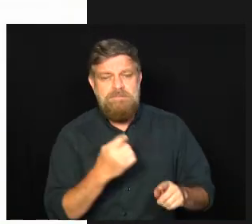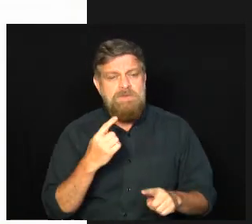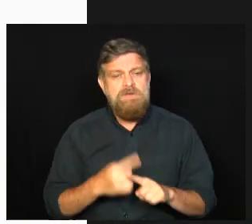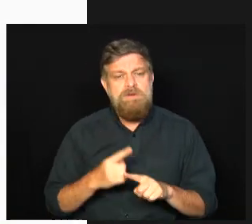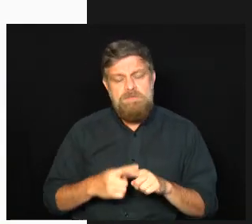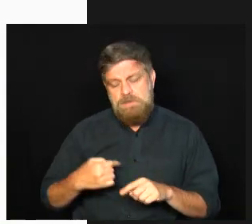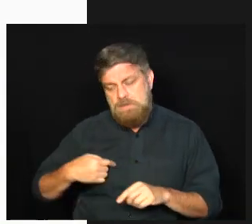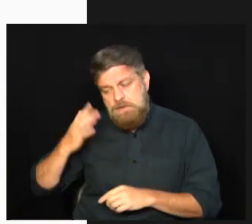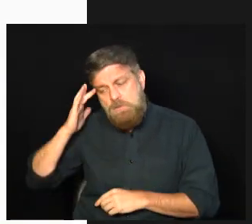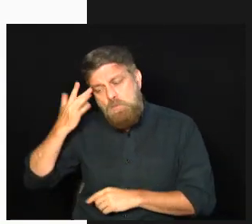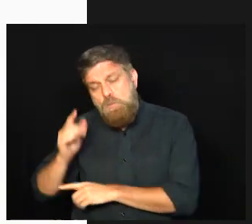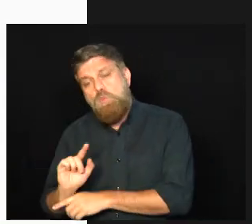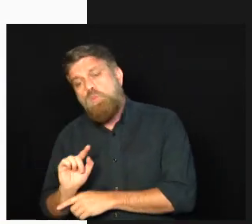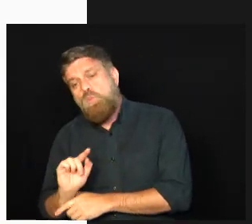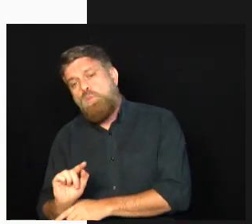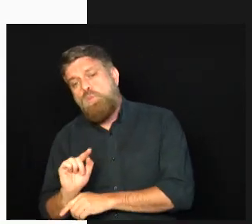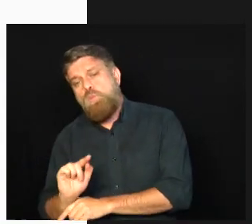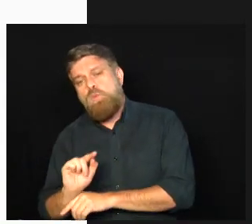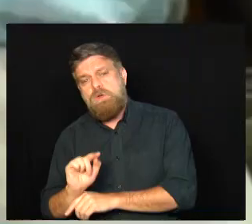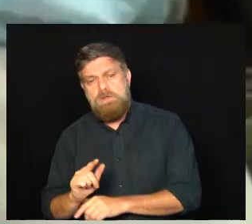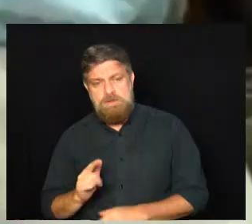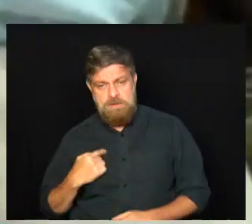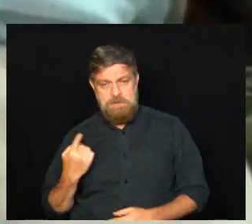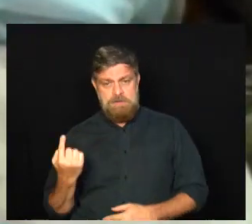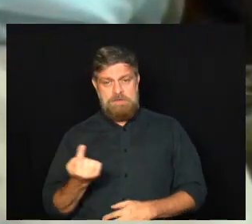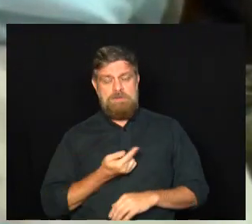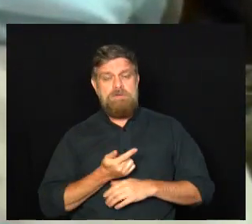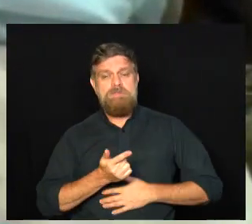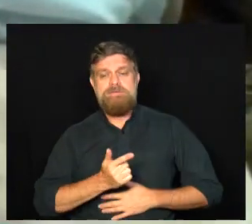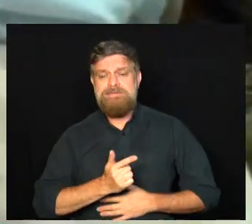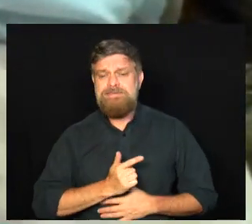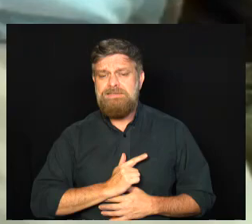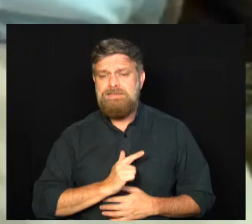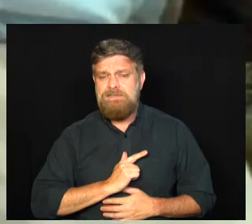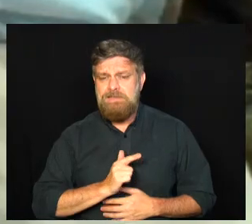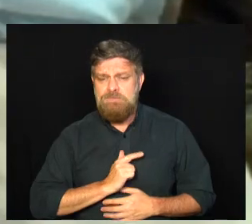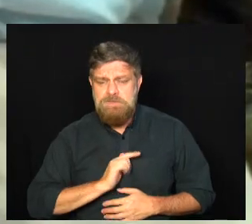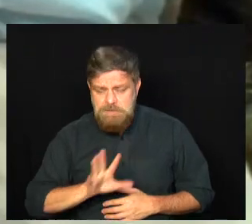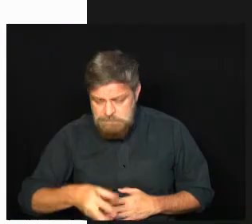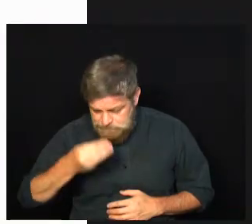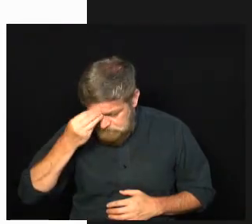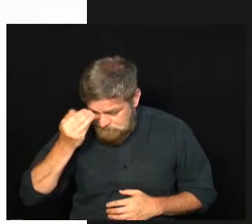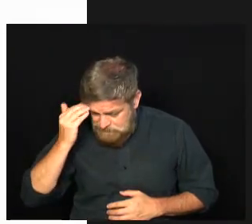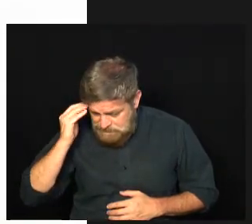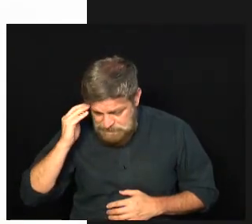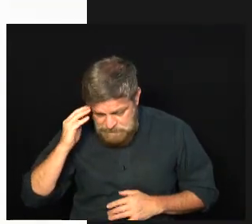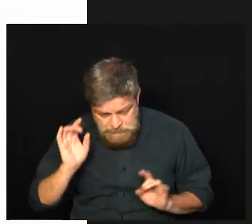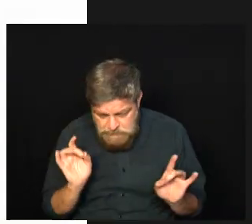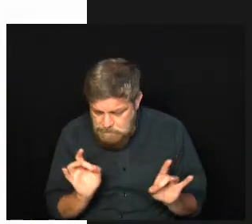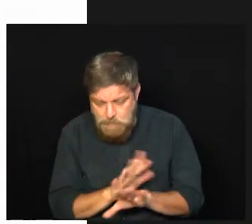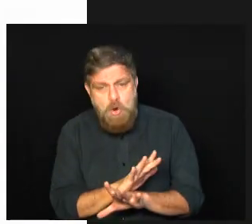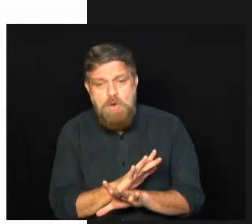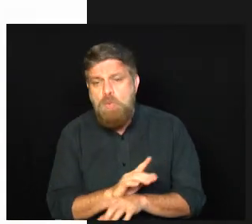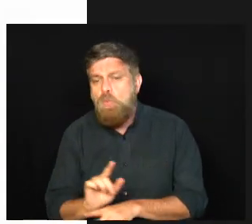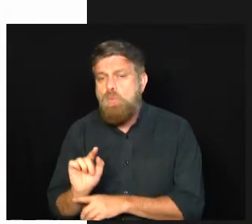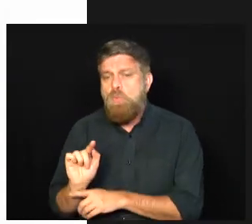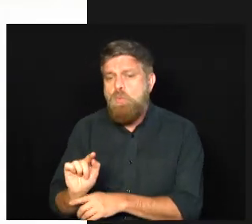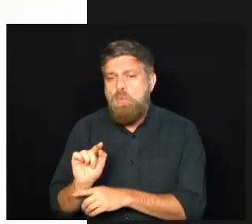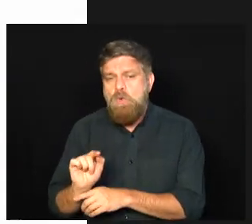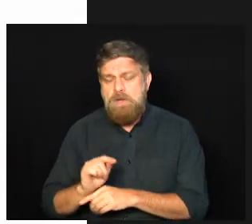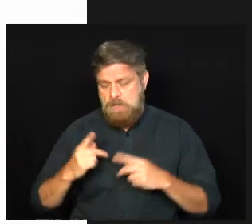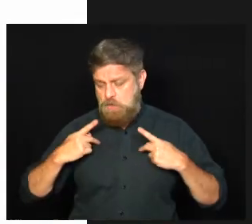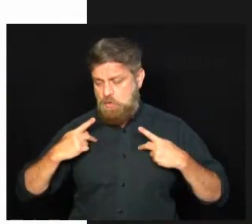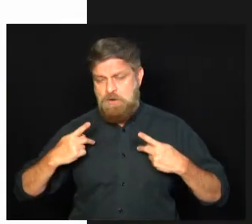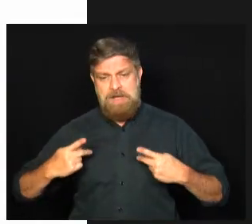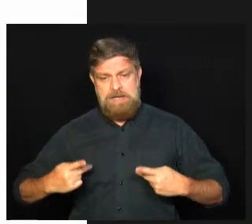eu acho que nós temos de entender de uma vez por todas que o ser